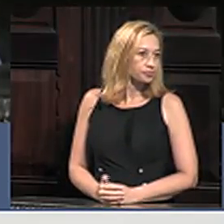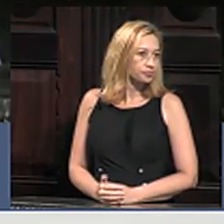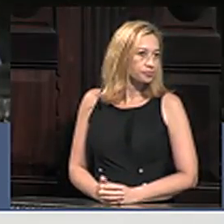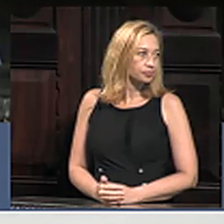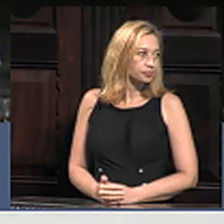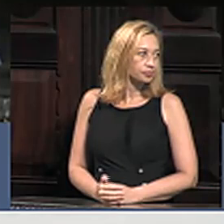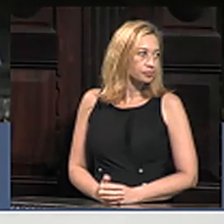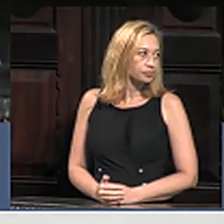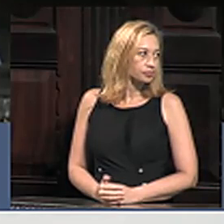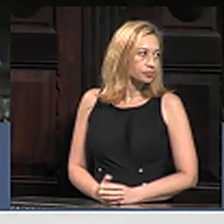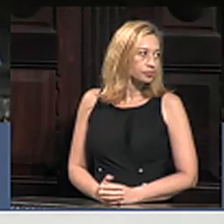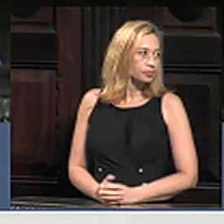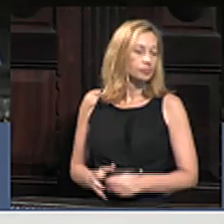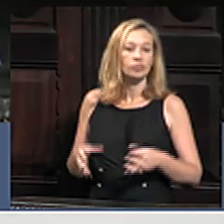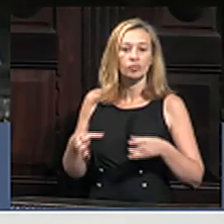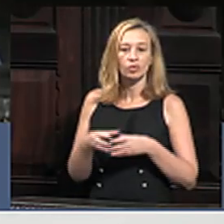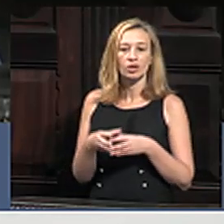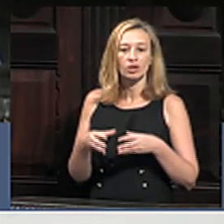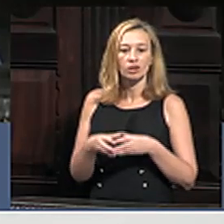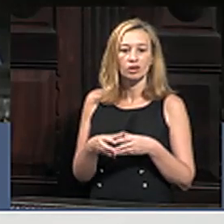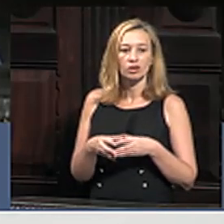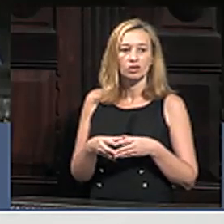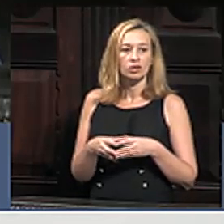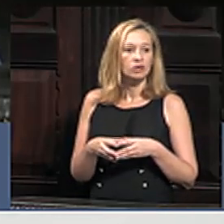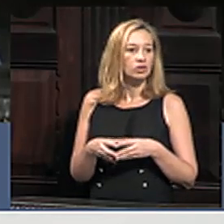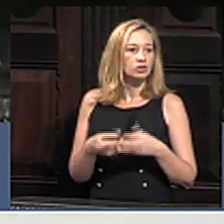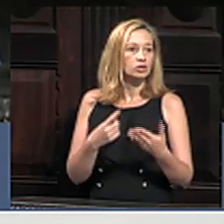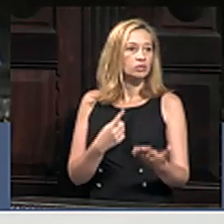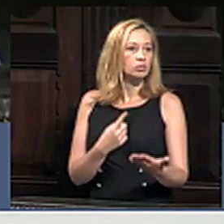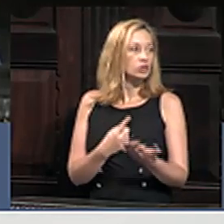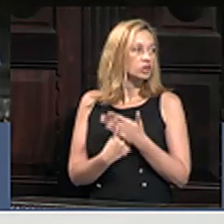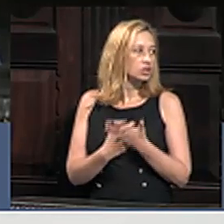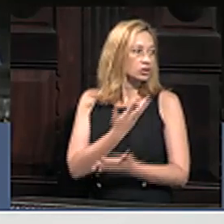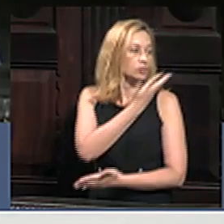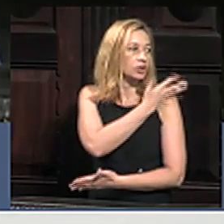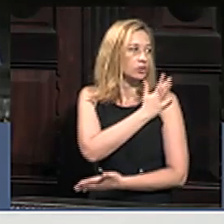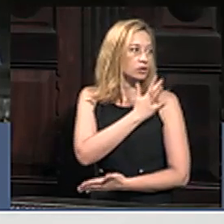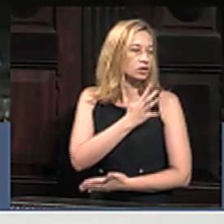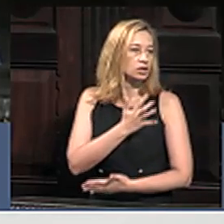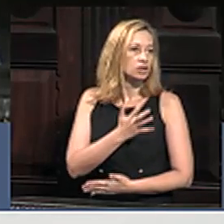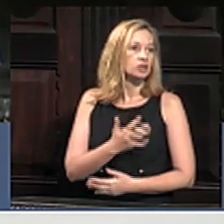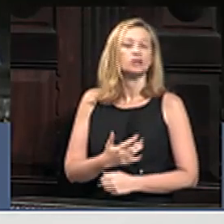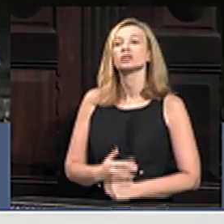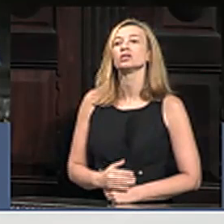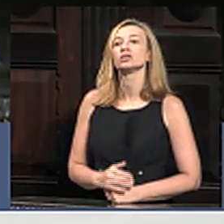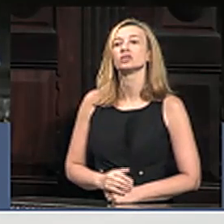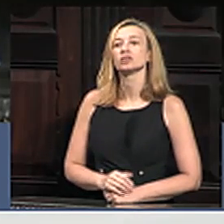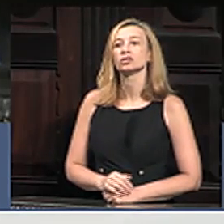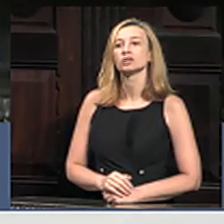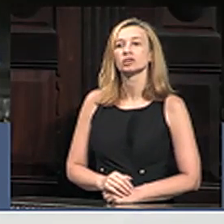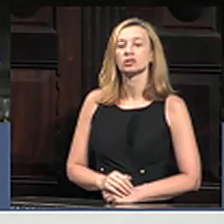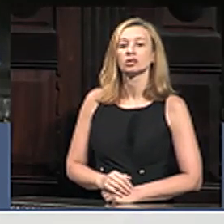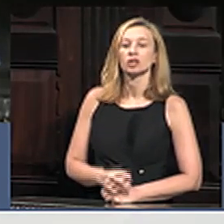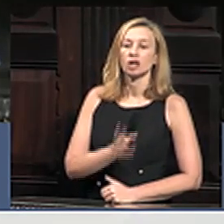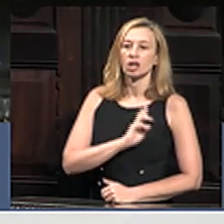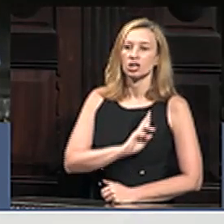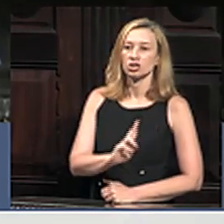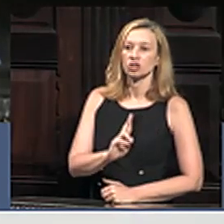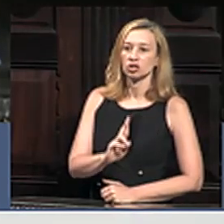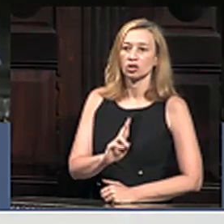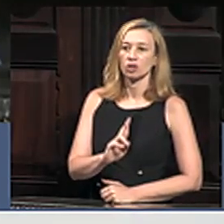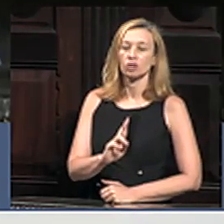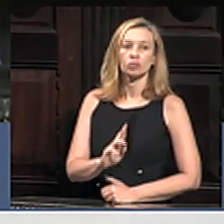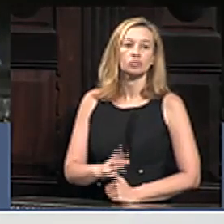Pela Comissão de Combate às Discriminações e Preconceitos de Raça, Cor, Etnia, Religião e Procedência